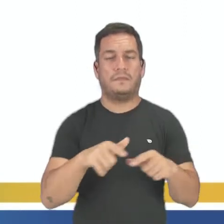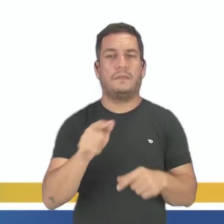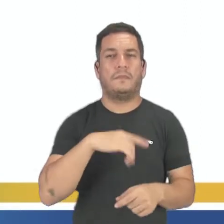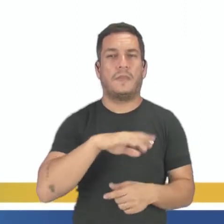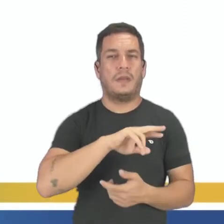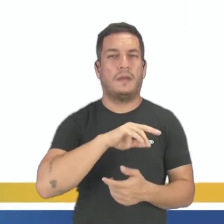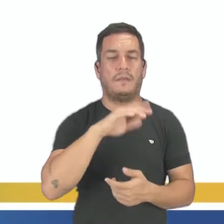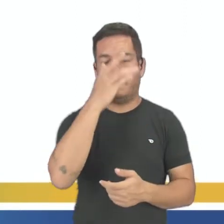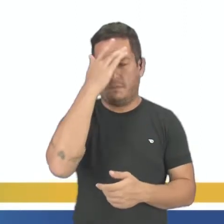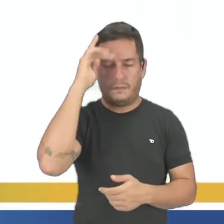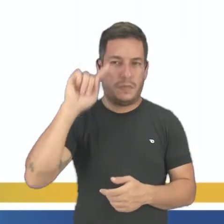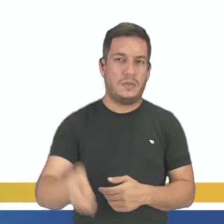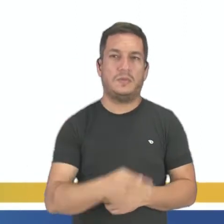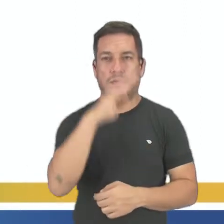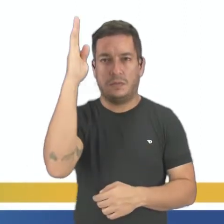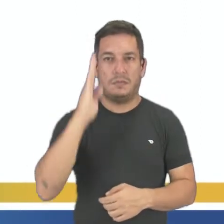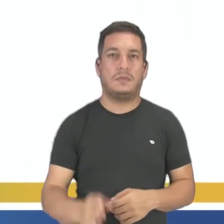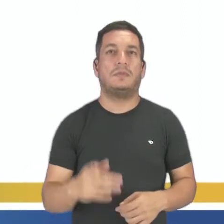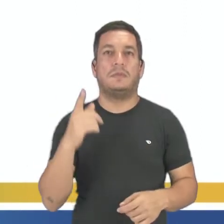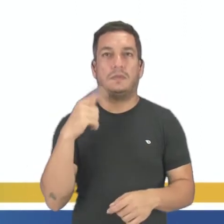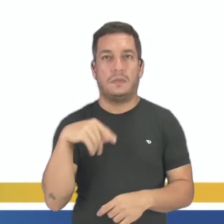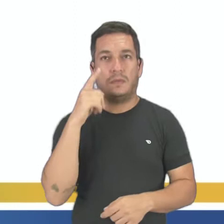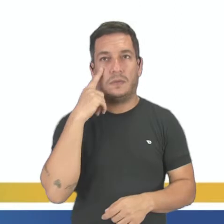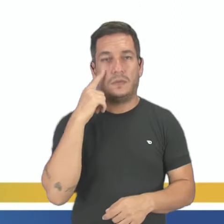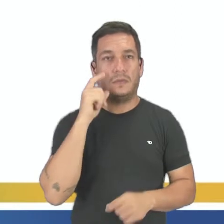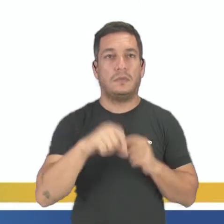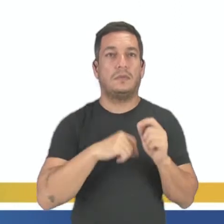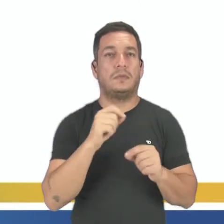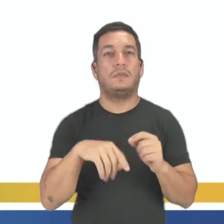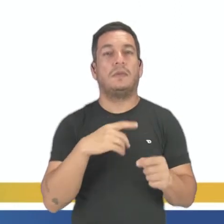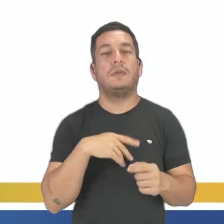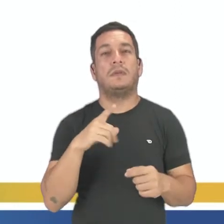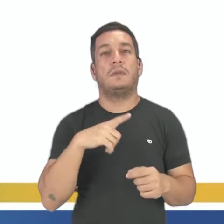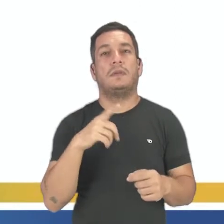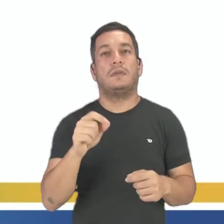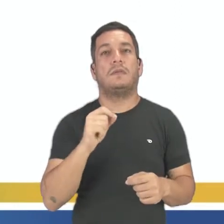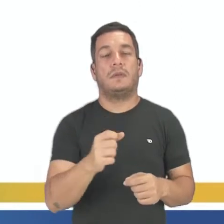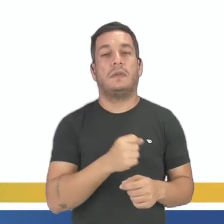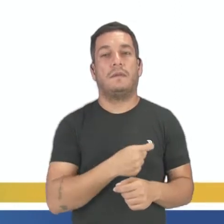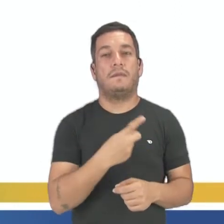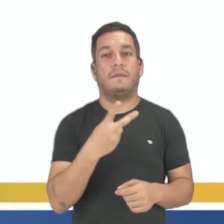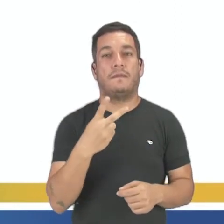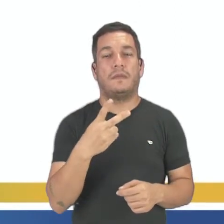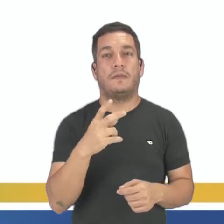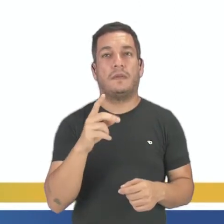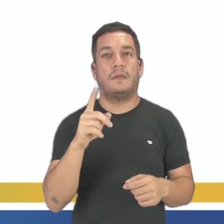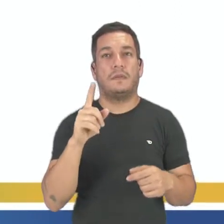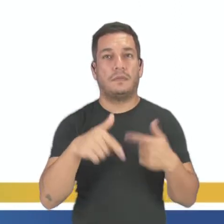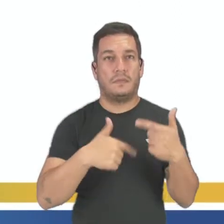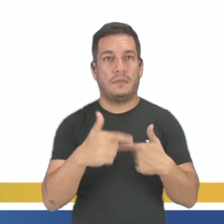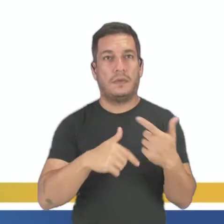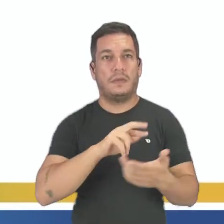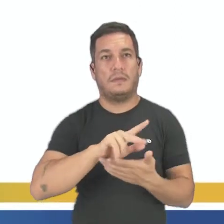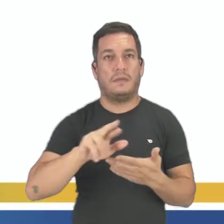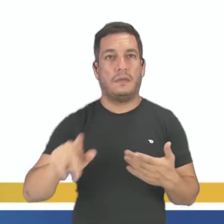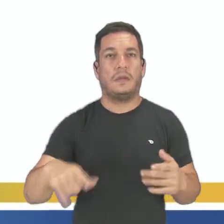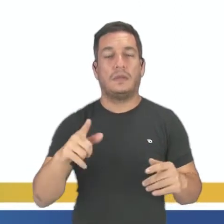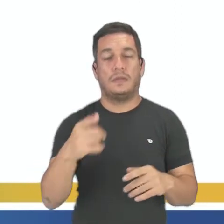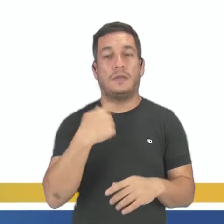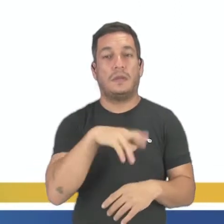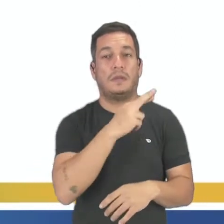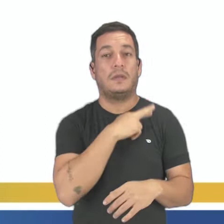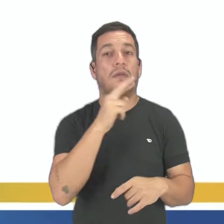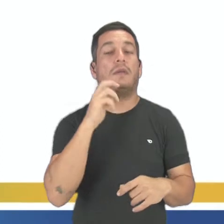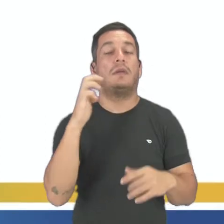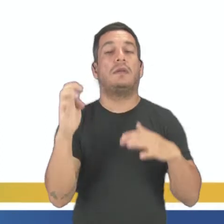que a variedade de organizações é acompanhada pelos inúmeros tipos de produções que são realizados tanto por empresas de